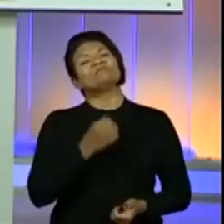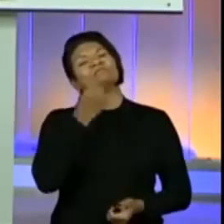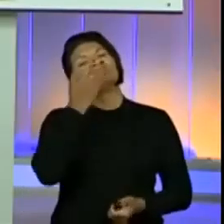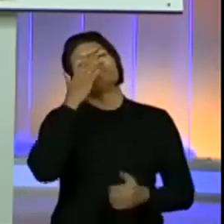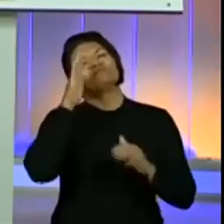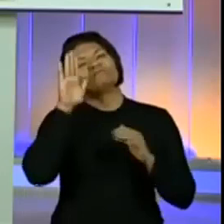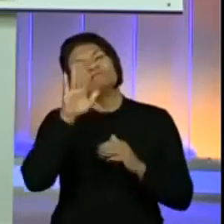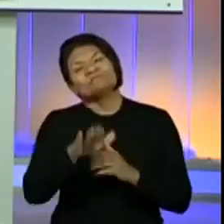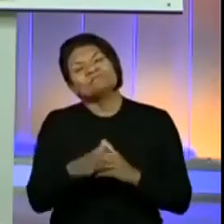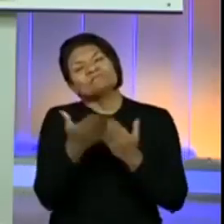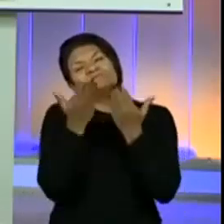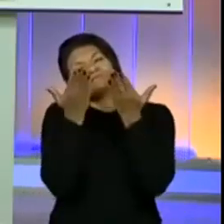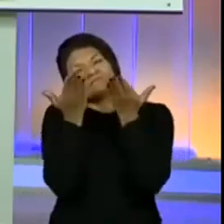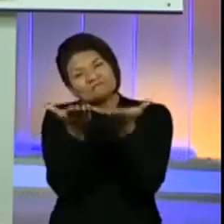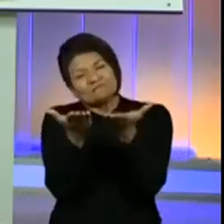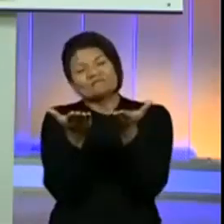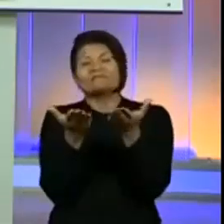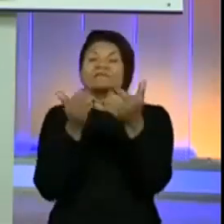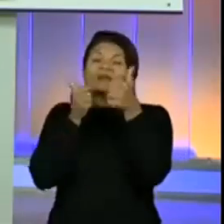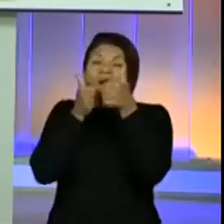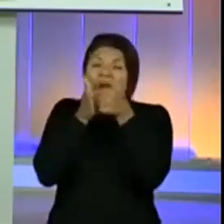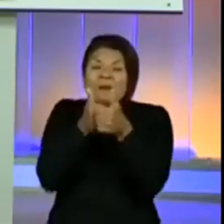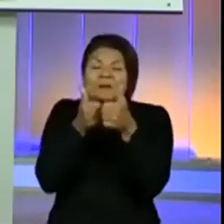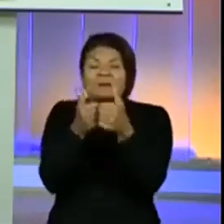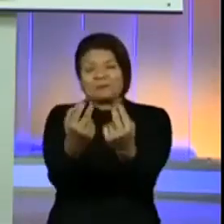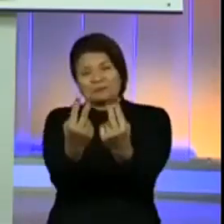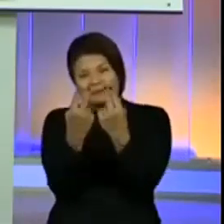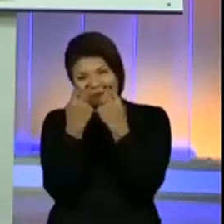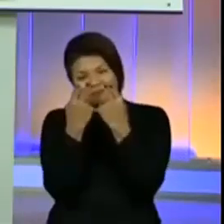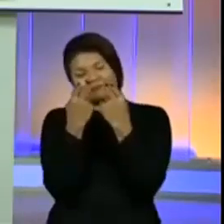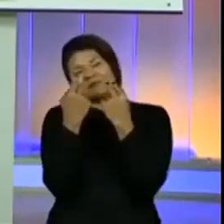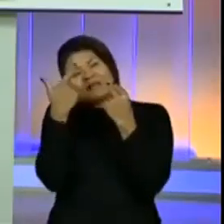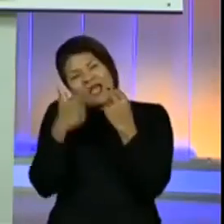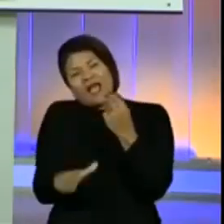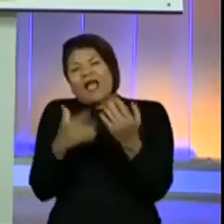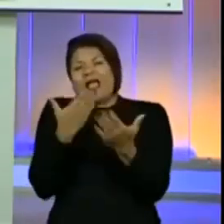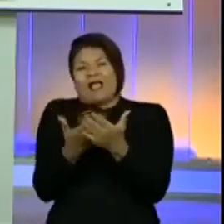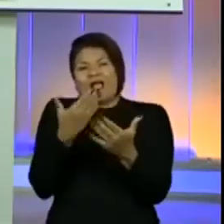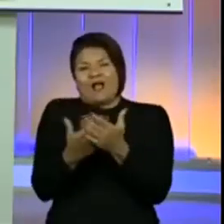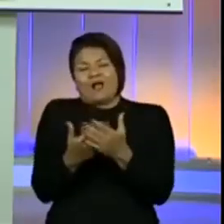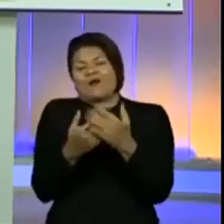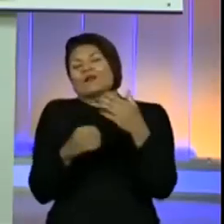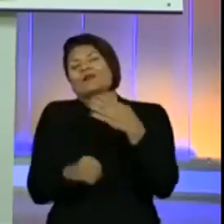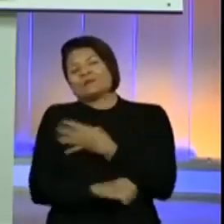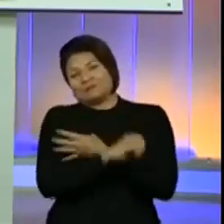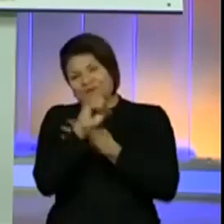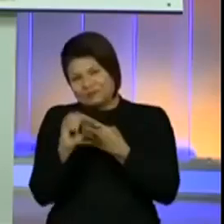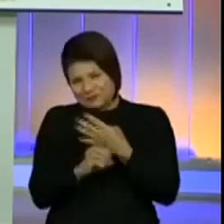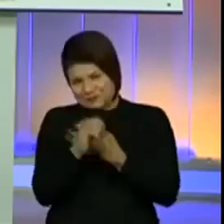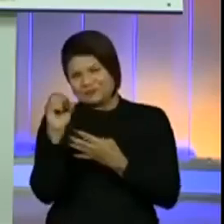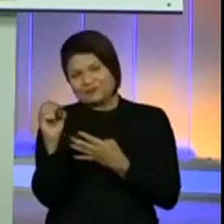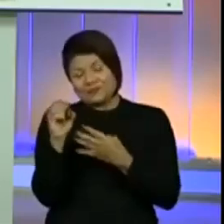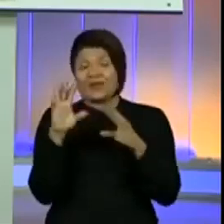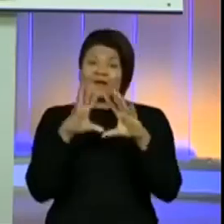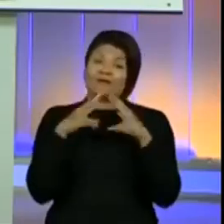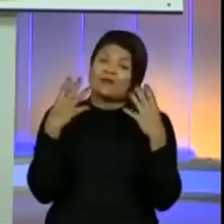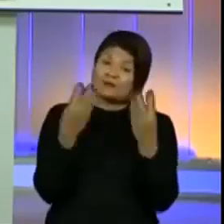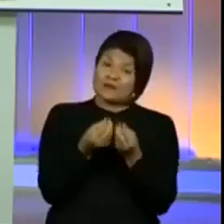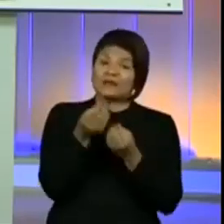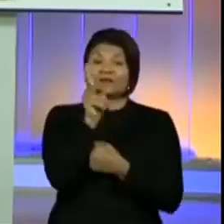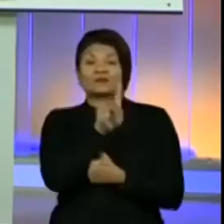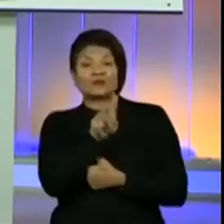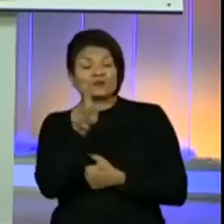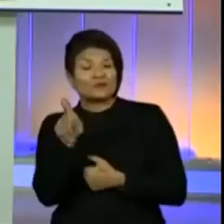Muito boa tarde a você que acompanha mais uma aula aqui no Centro de Mídias. Famílias,